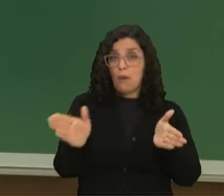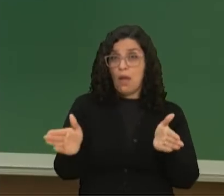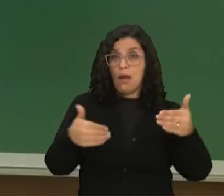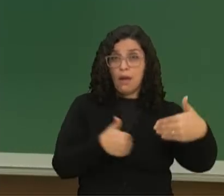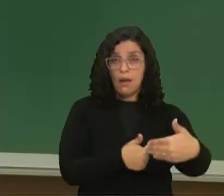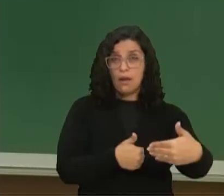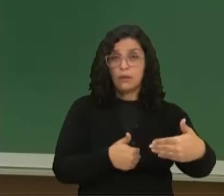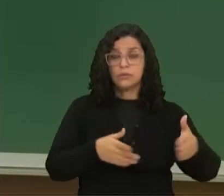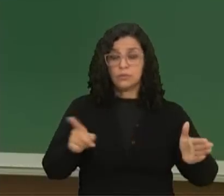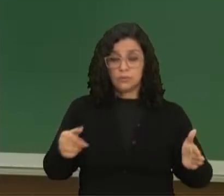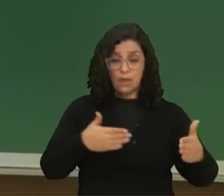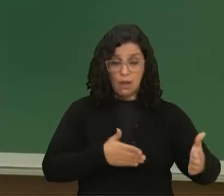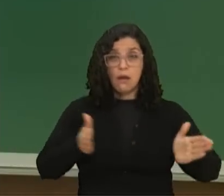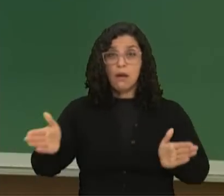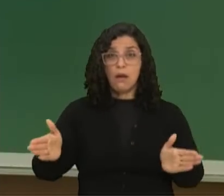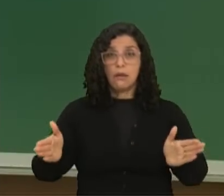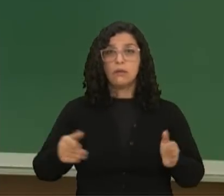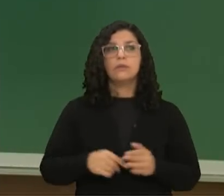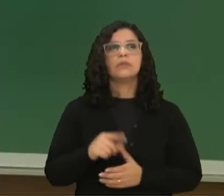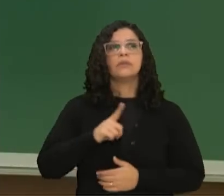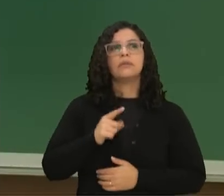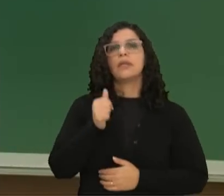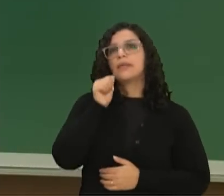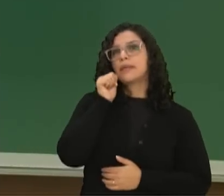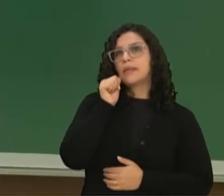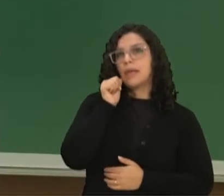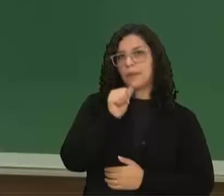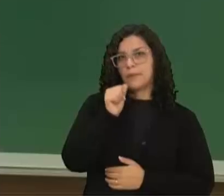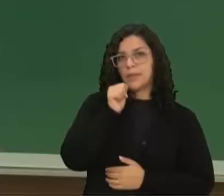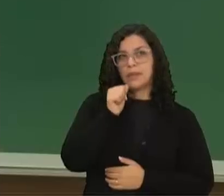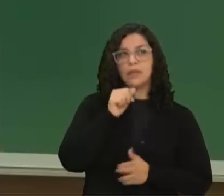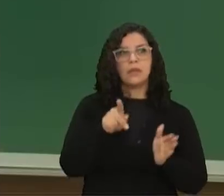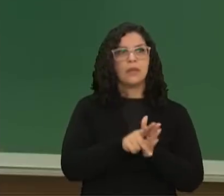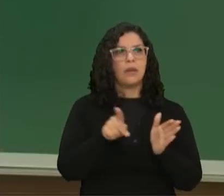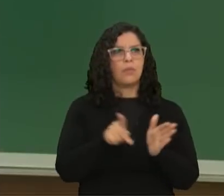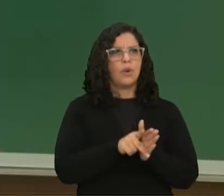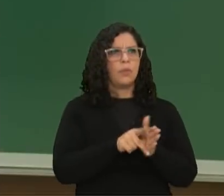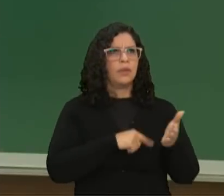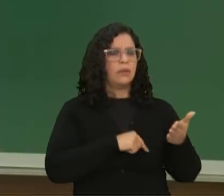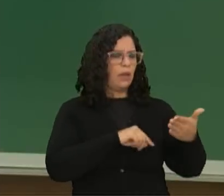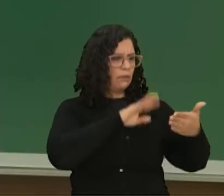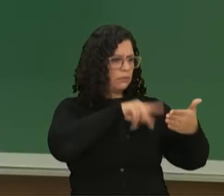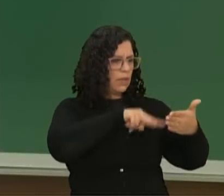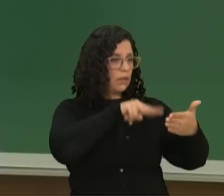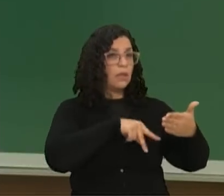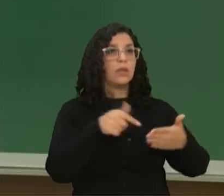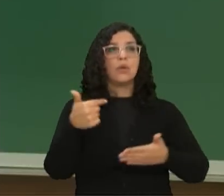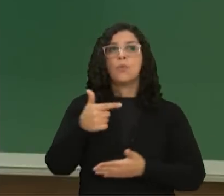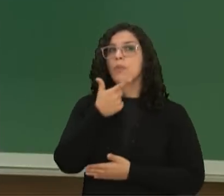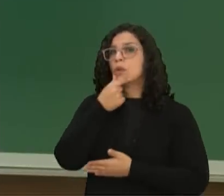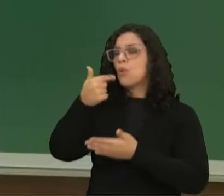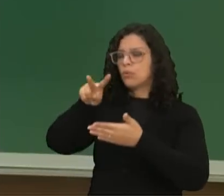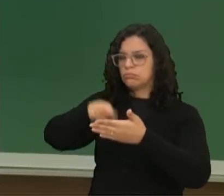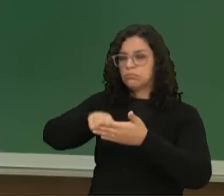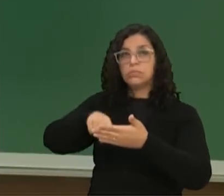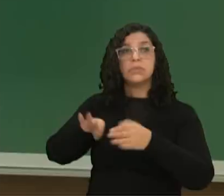na frente dos personagens, temos a menina com uma parte do objeto na mão e o menino com a outra parte. E eles estão